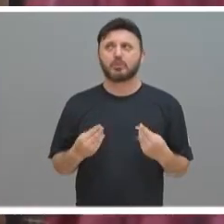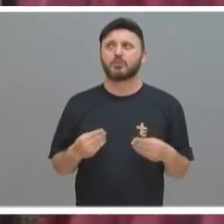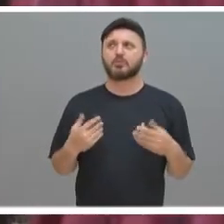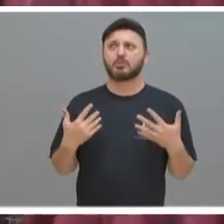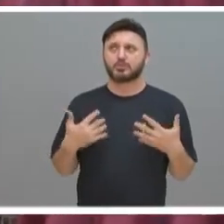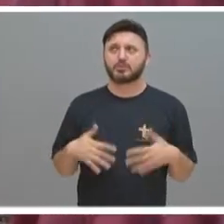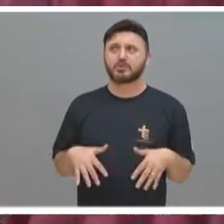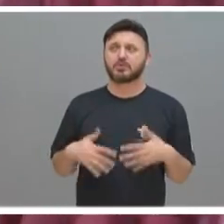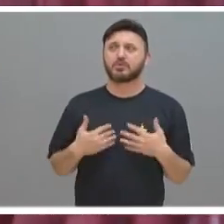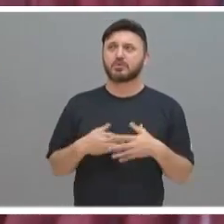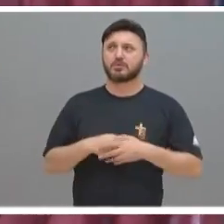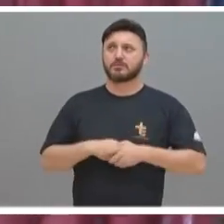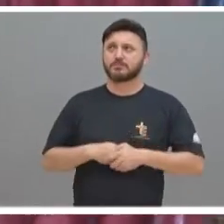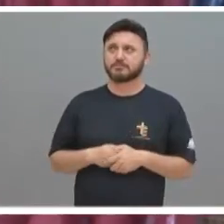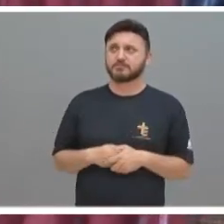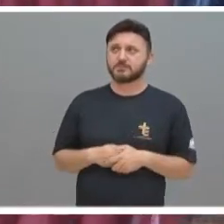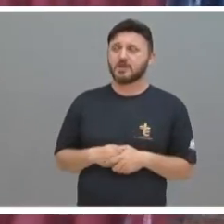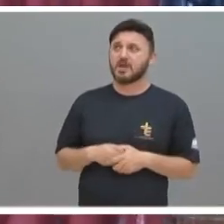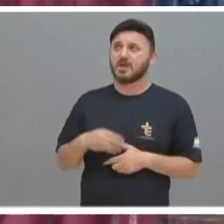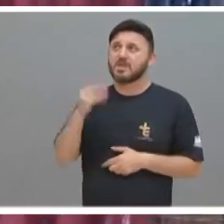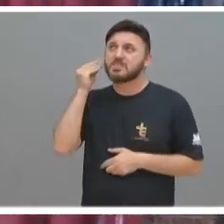passa.